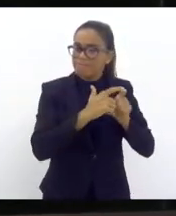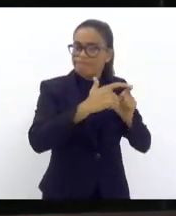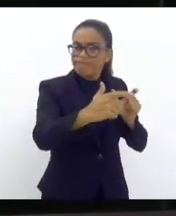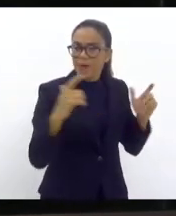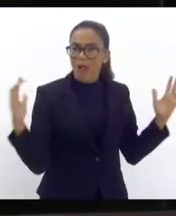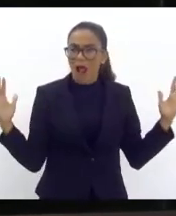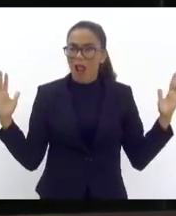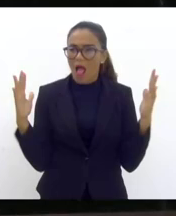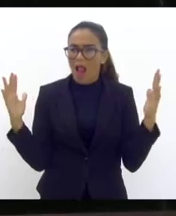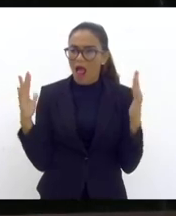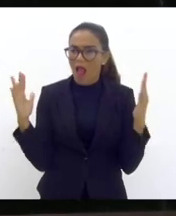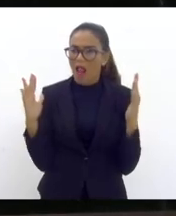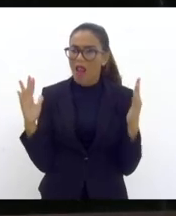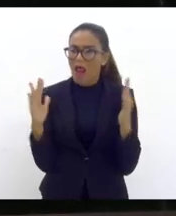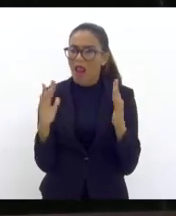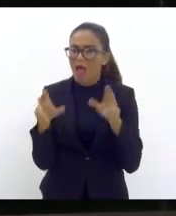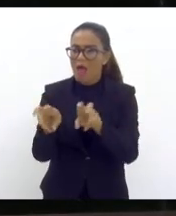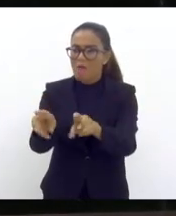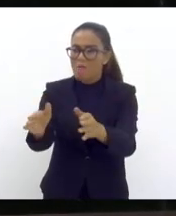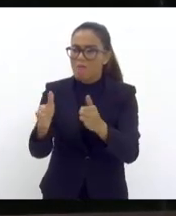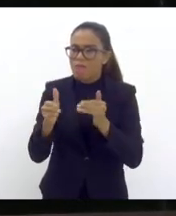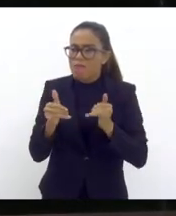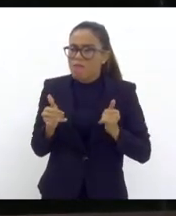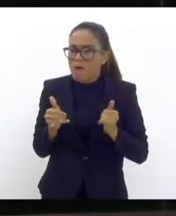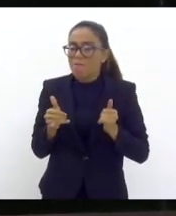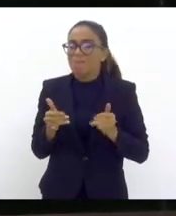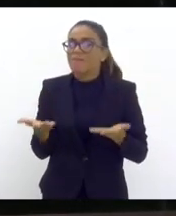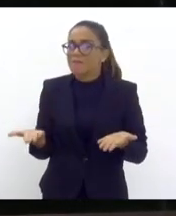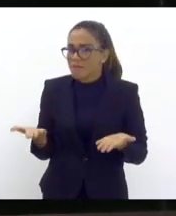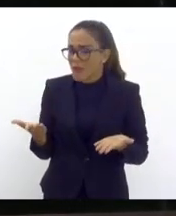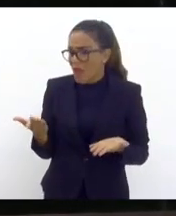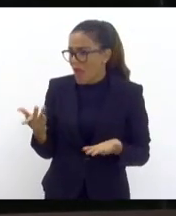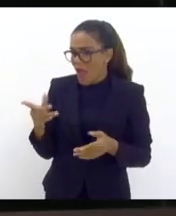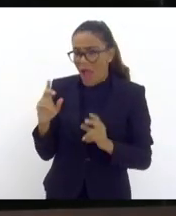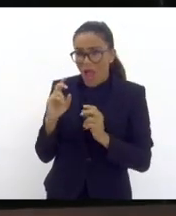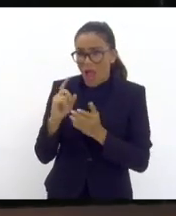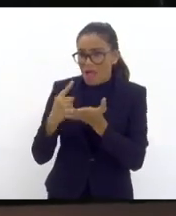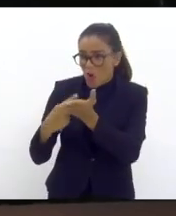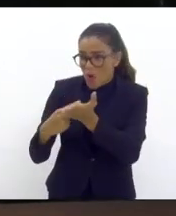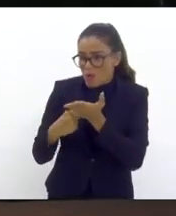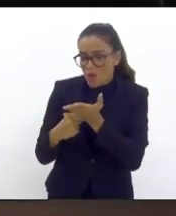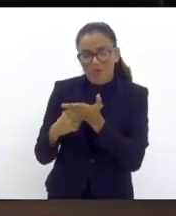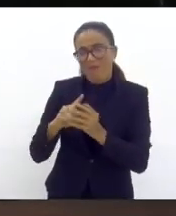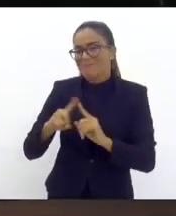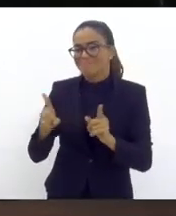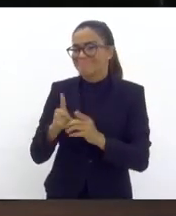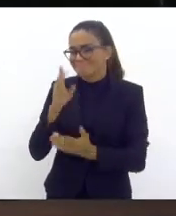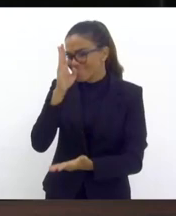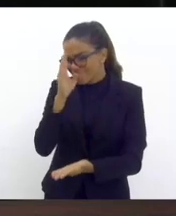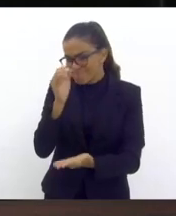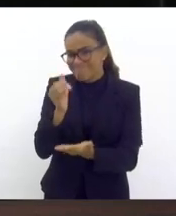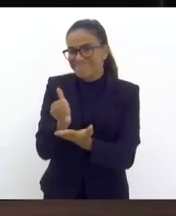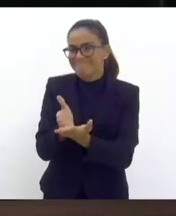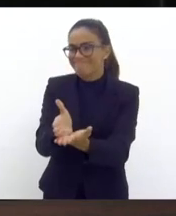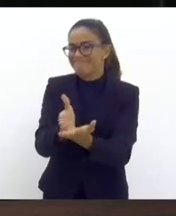SuperVia combinou com o povo é honrou E aí eu lutei junto com essa